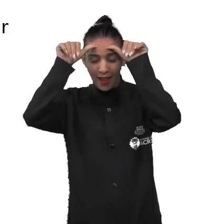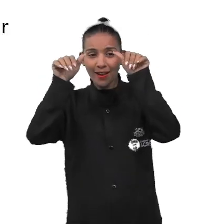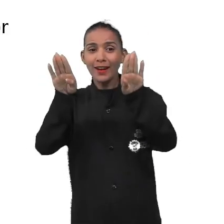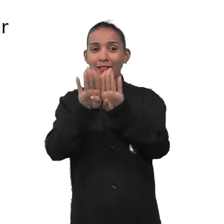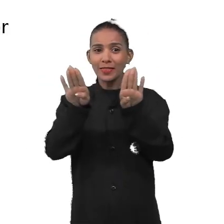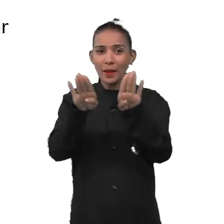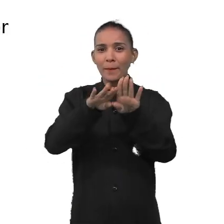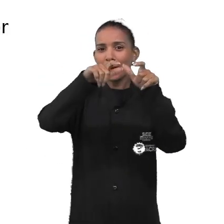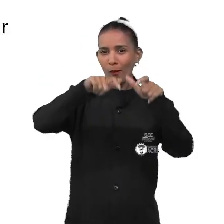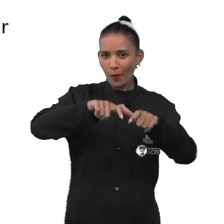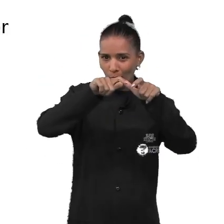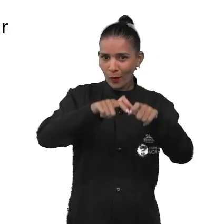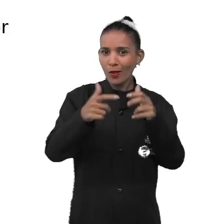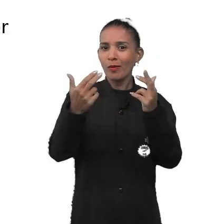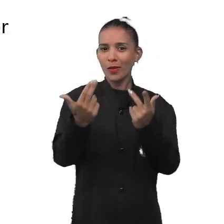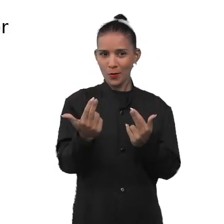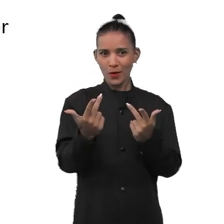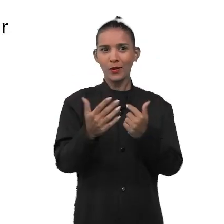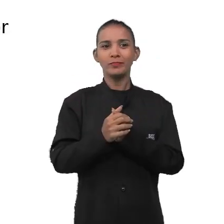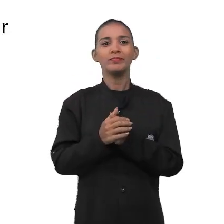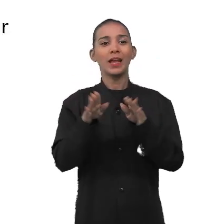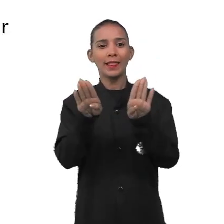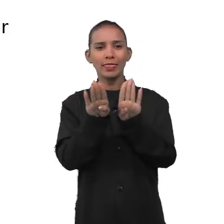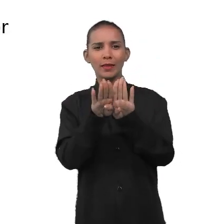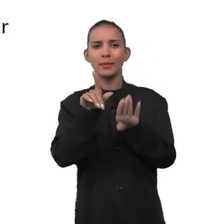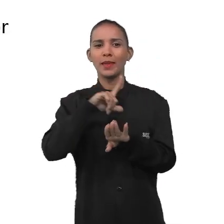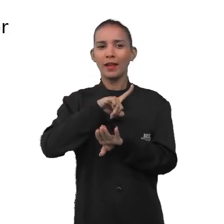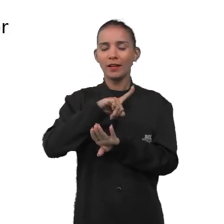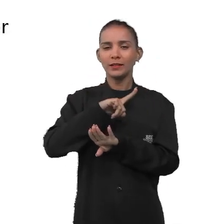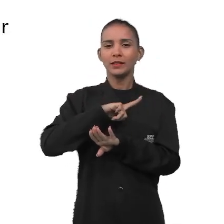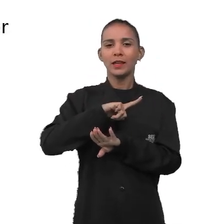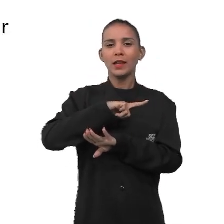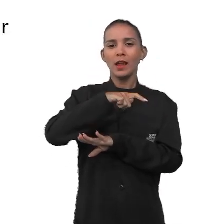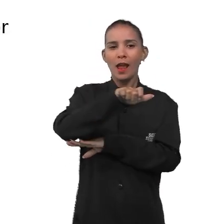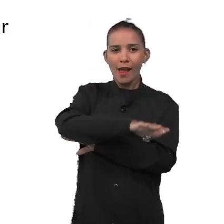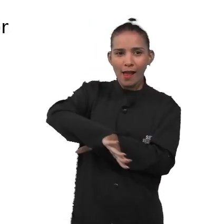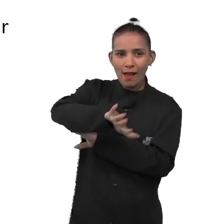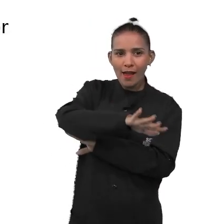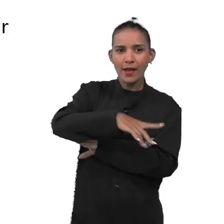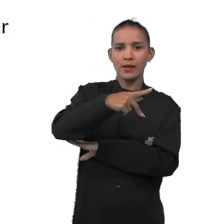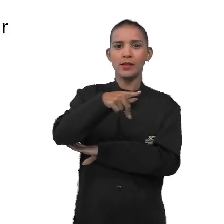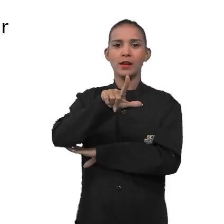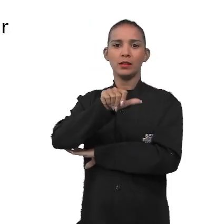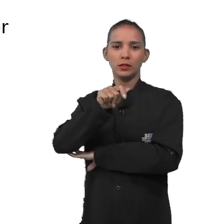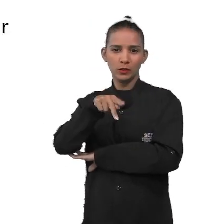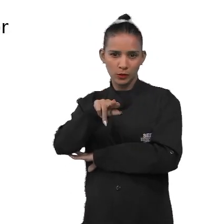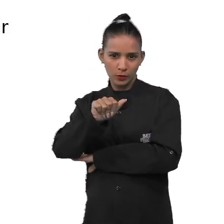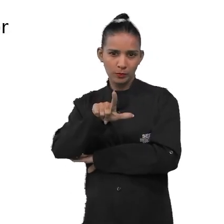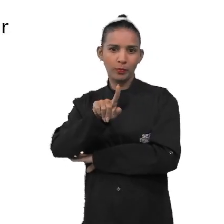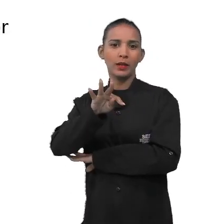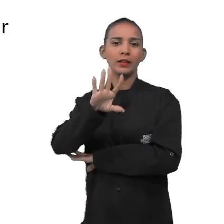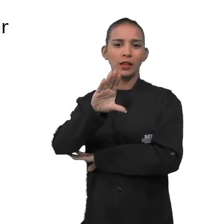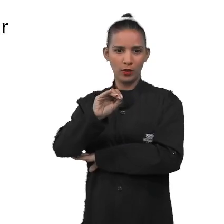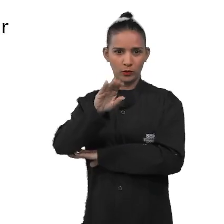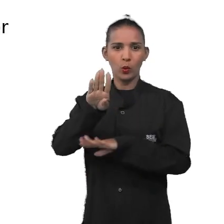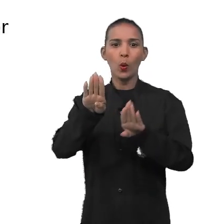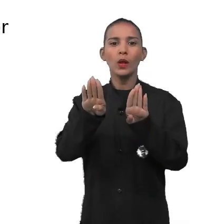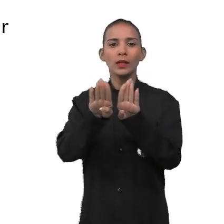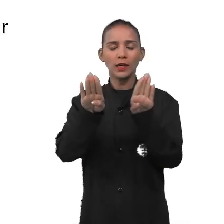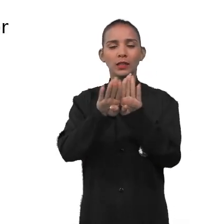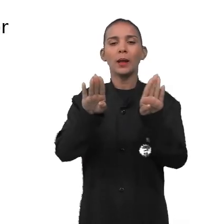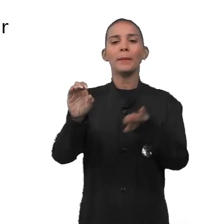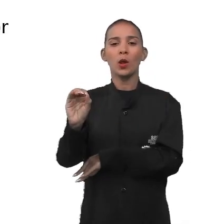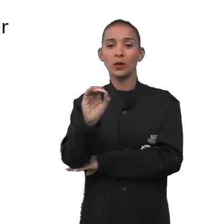nós temos o Planalto Rebaixado da Amazônia Ocidental, que é caracterizado principalmente